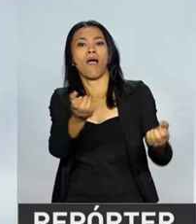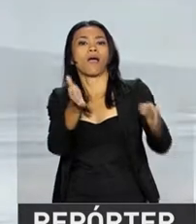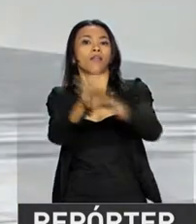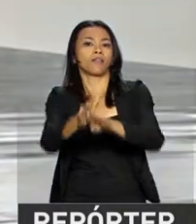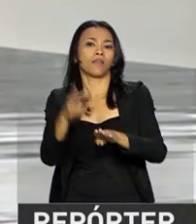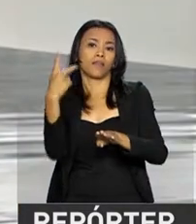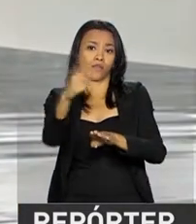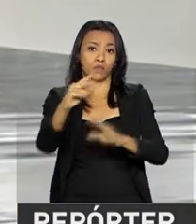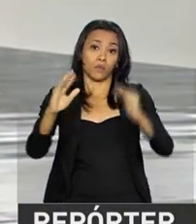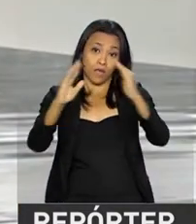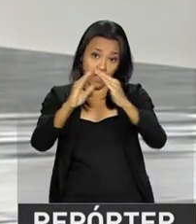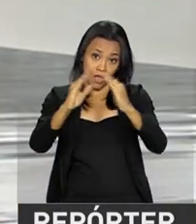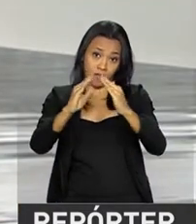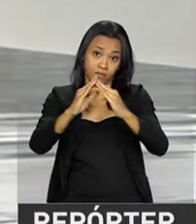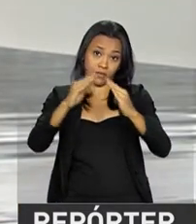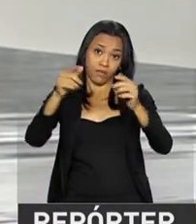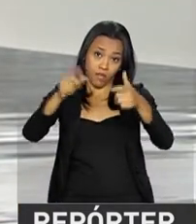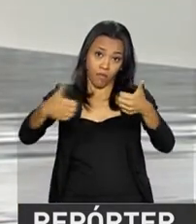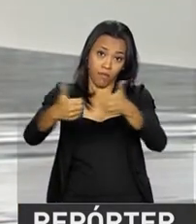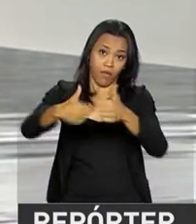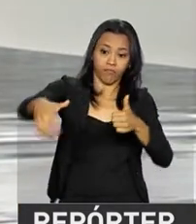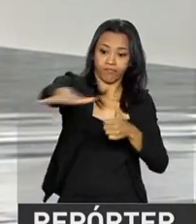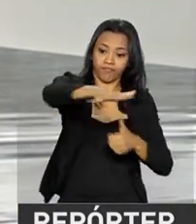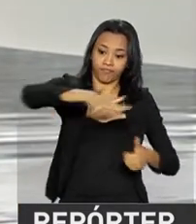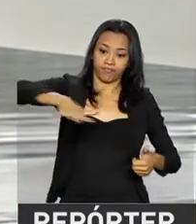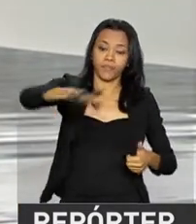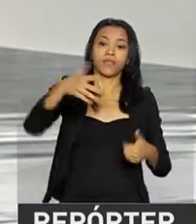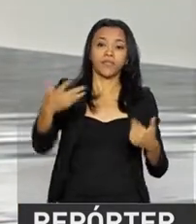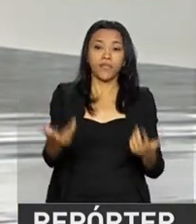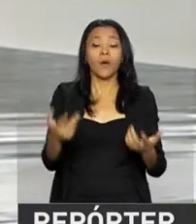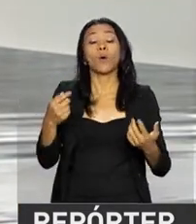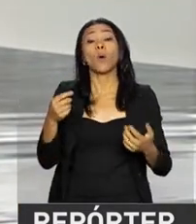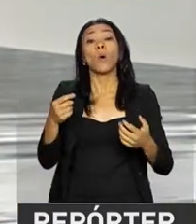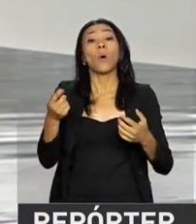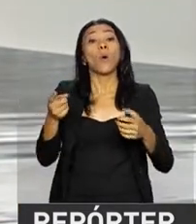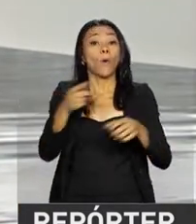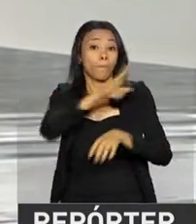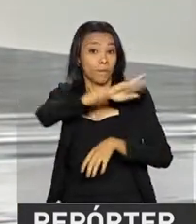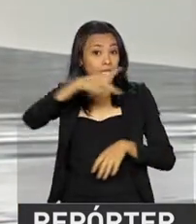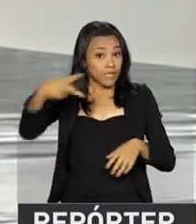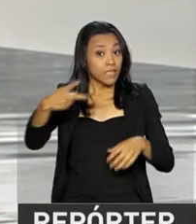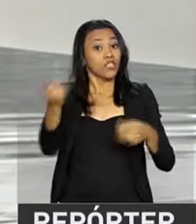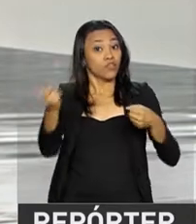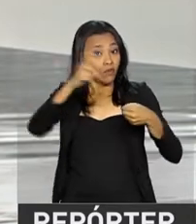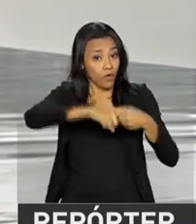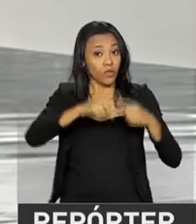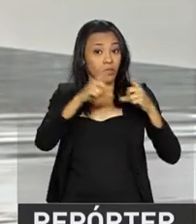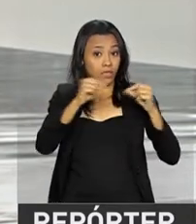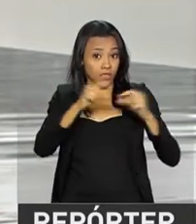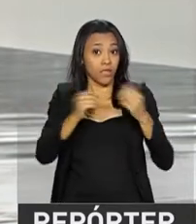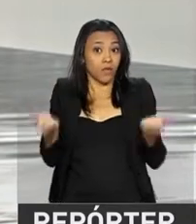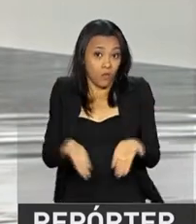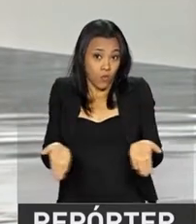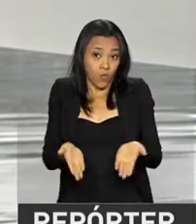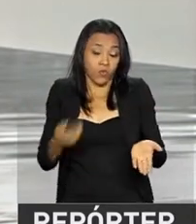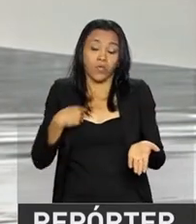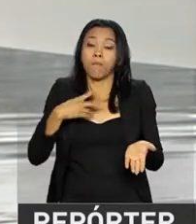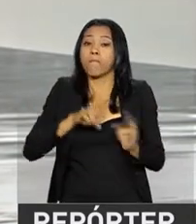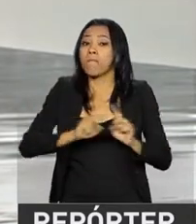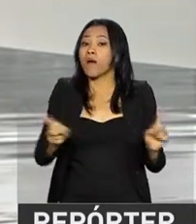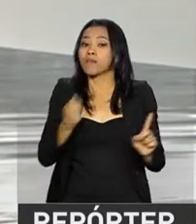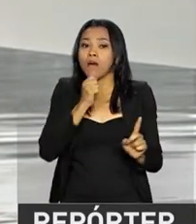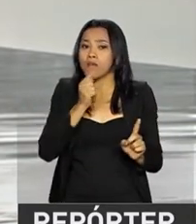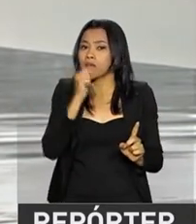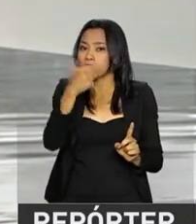casa que fica na mesma região o presidente deve retornar a brasília ainda hoje mas por enquanto não tem nenhum compromisso